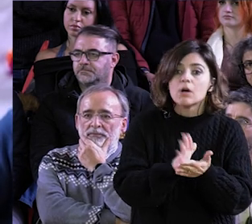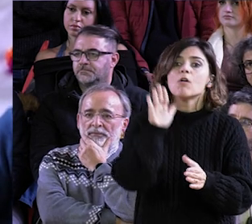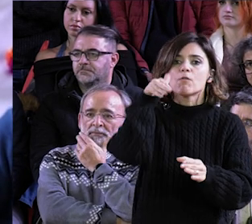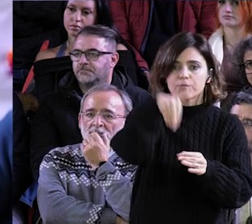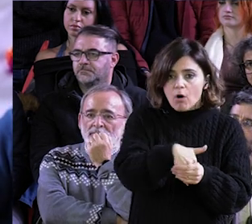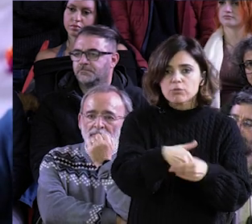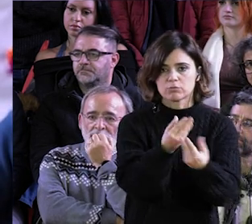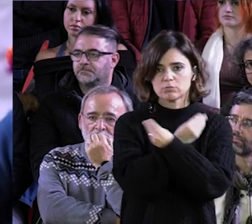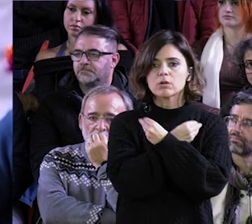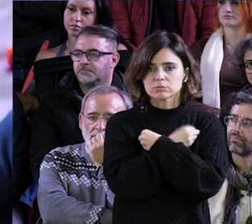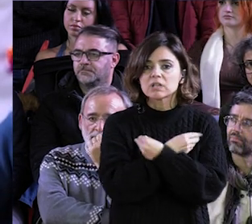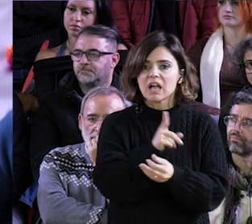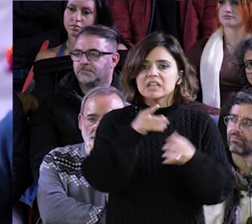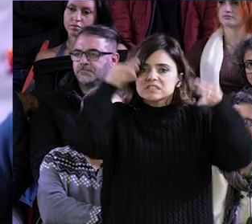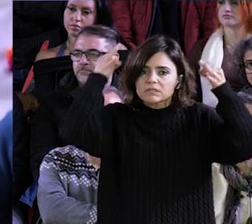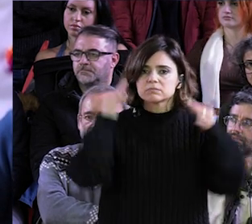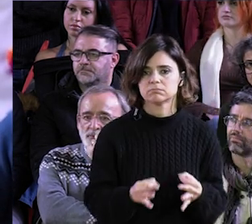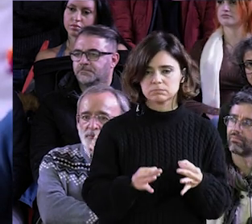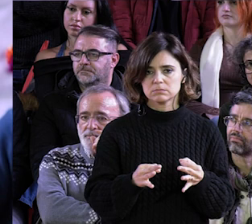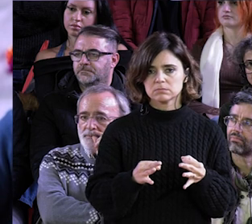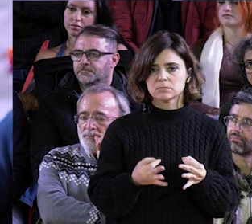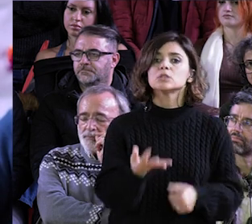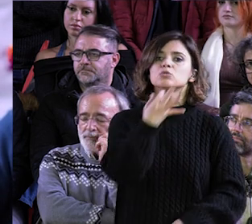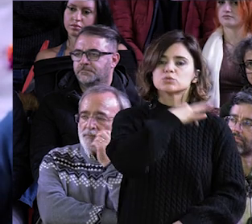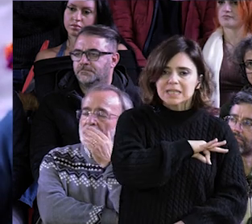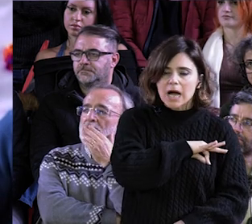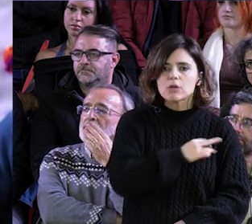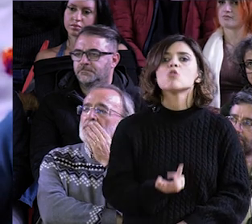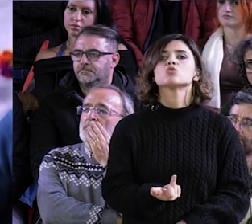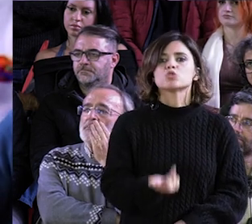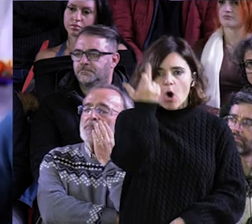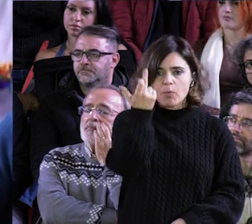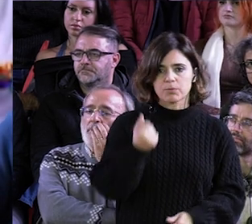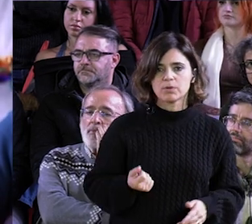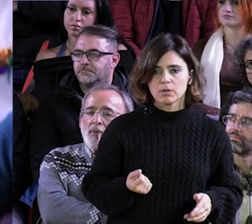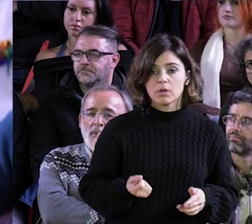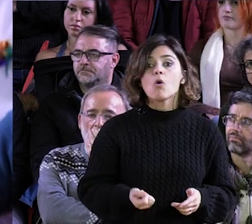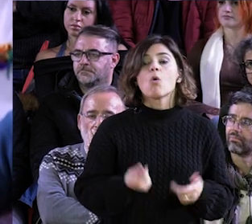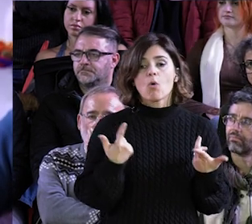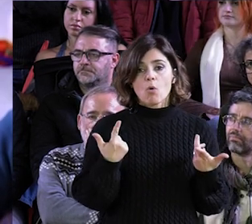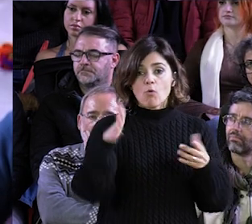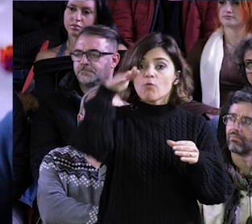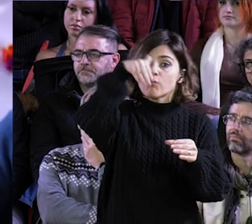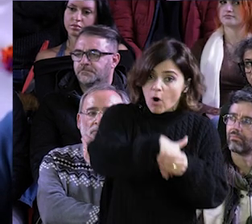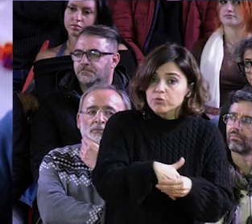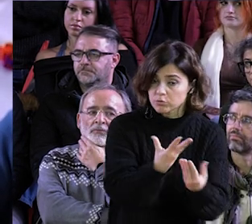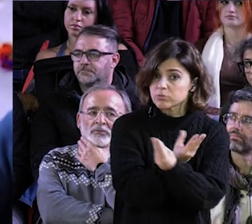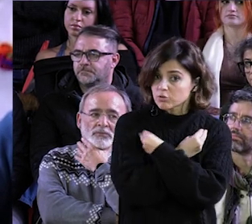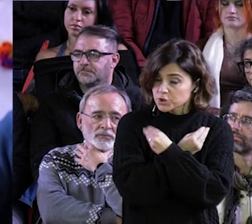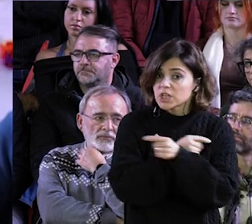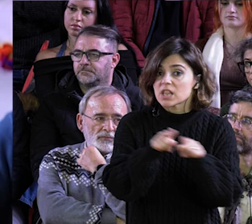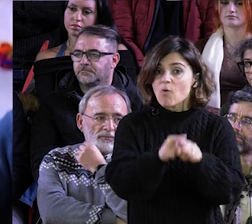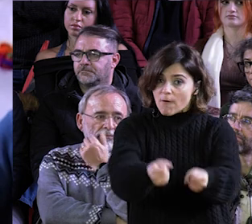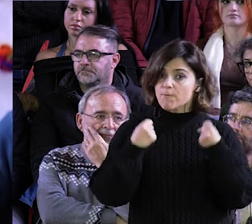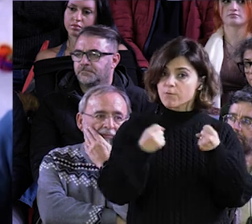Bloco de Esquerda é a certeza absoluta de que o salário sobe. O voto no Bloco de Esquerda é a força do combate à